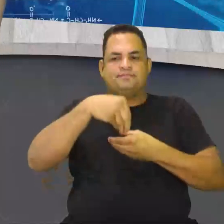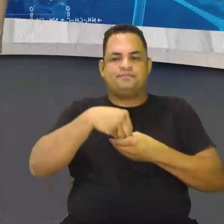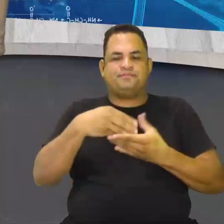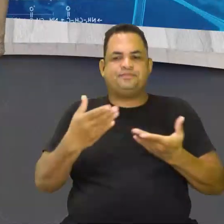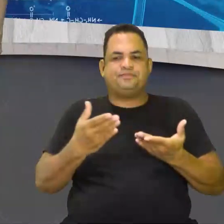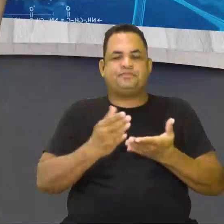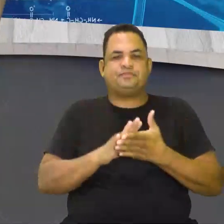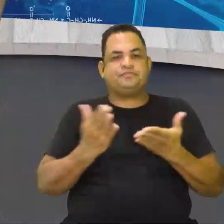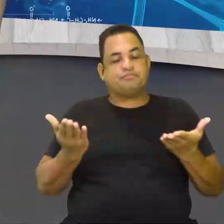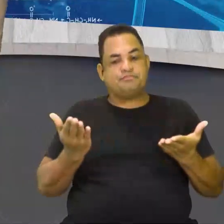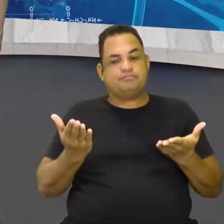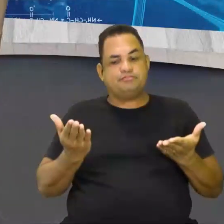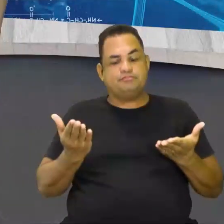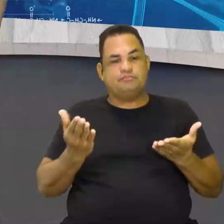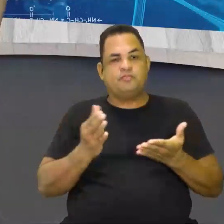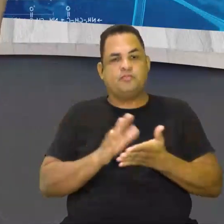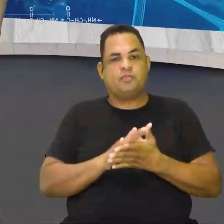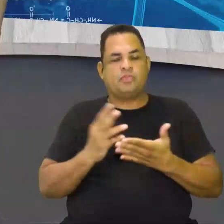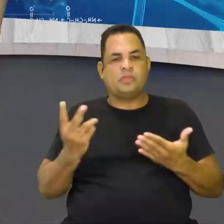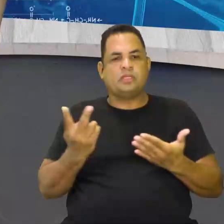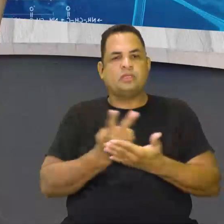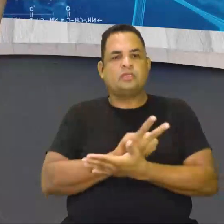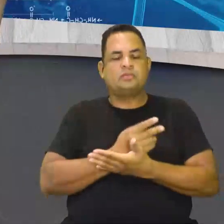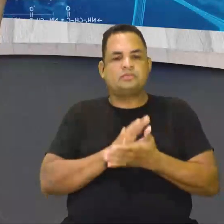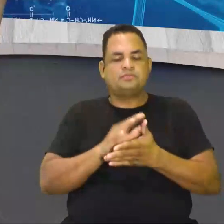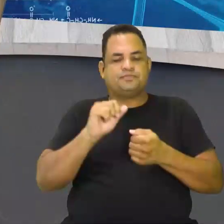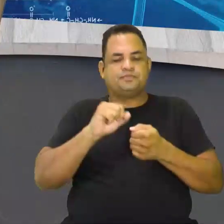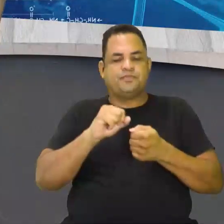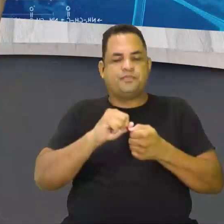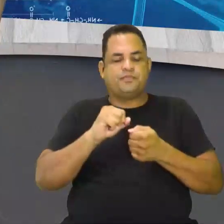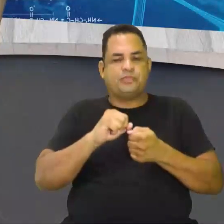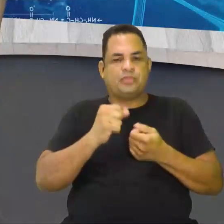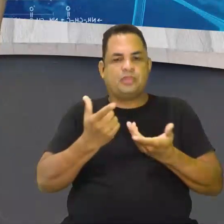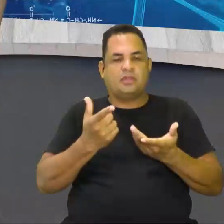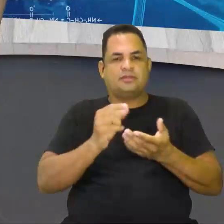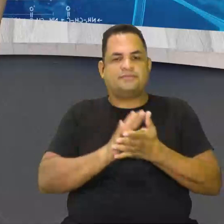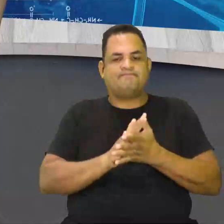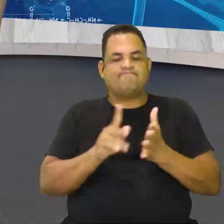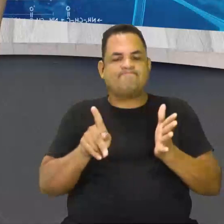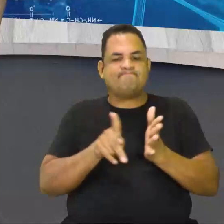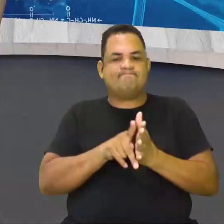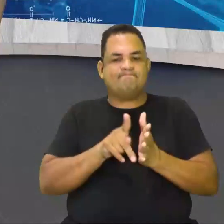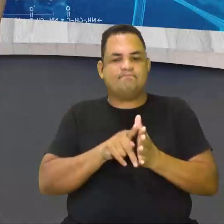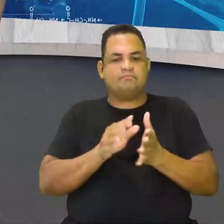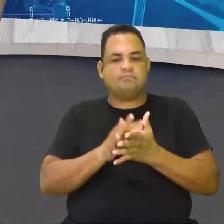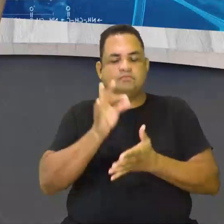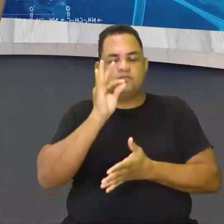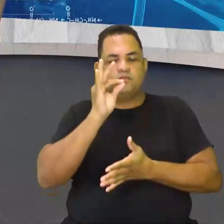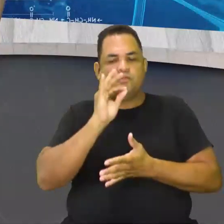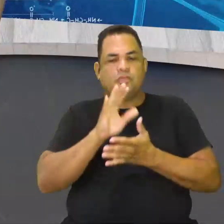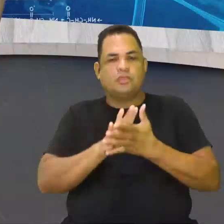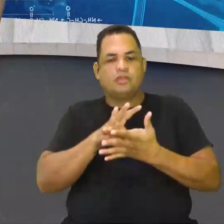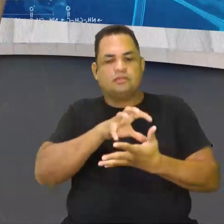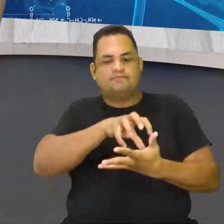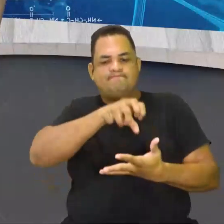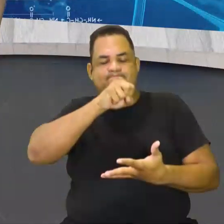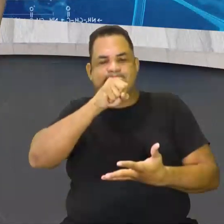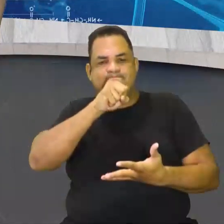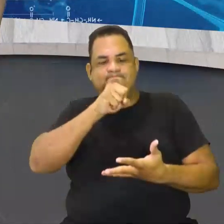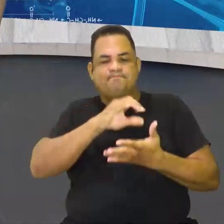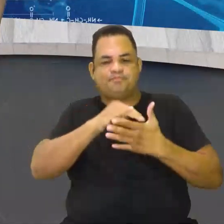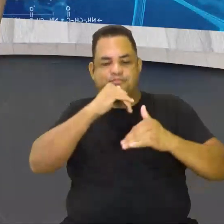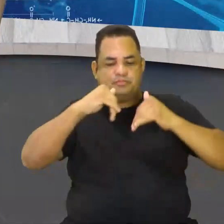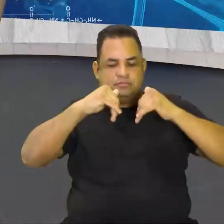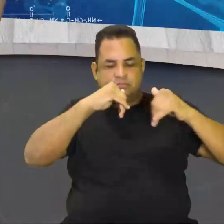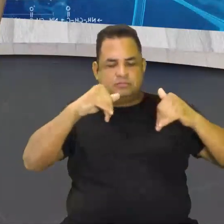única situação. Você está fazendo o próprio café, fez a extração do solvente com a água quente e depois você vai fazer a